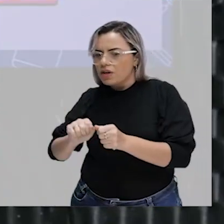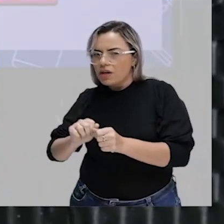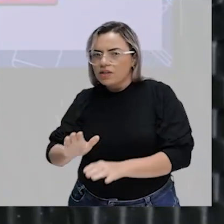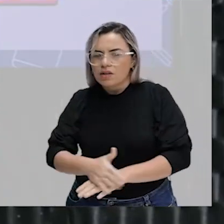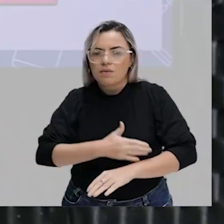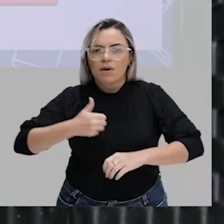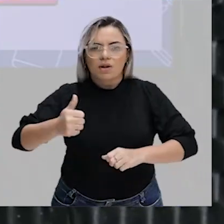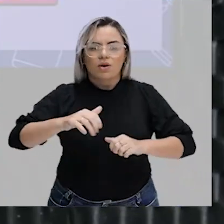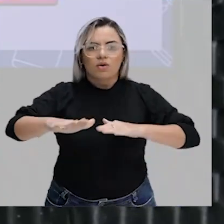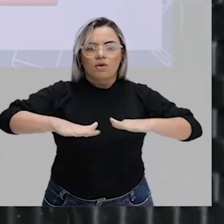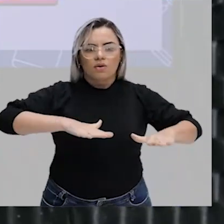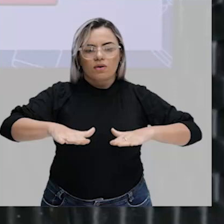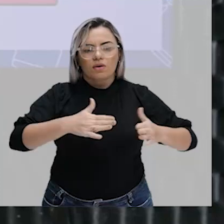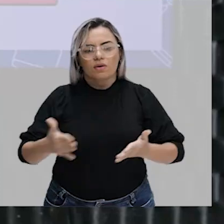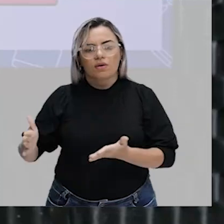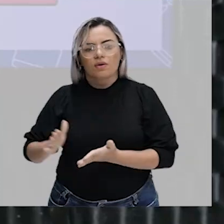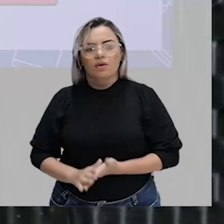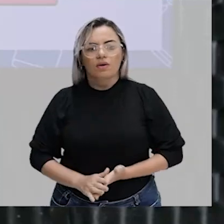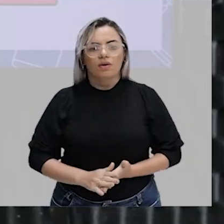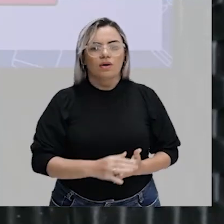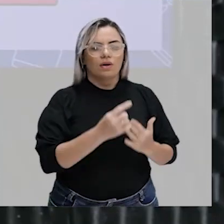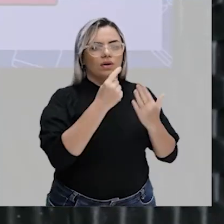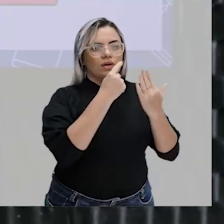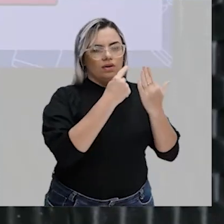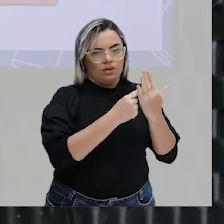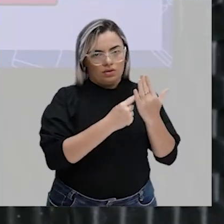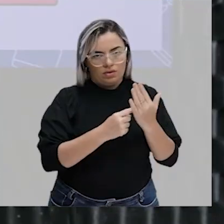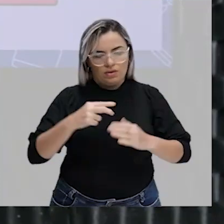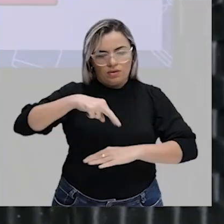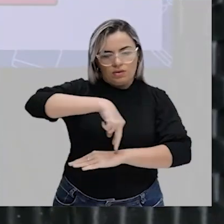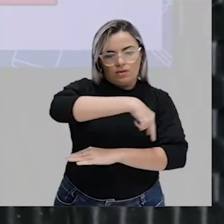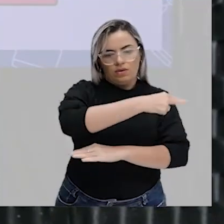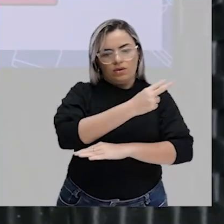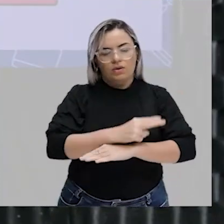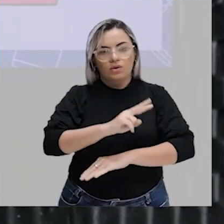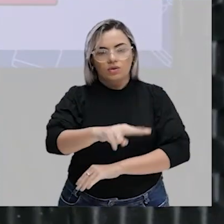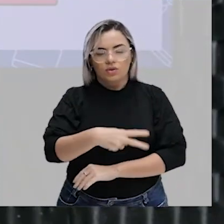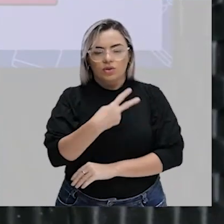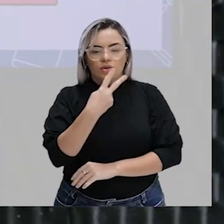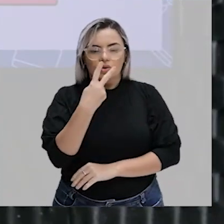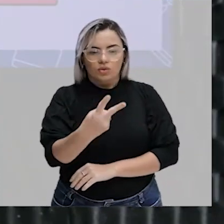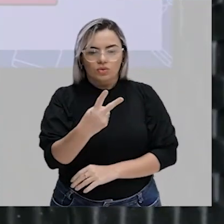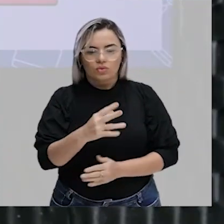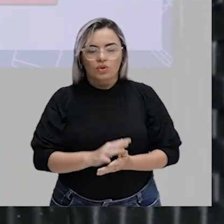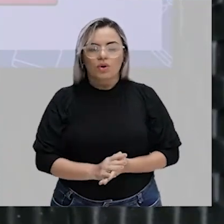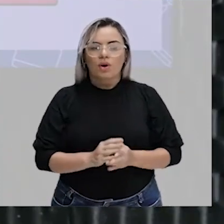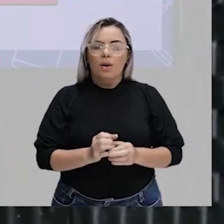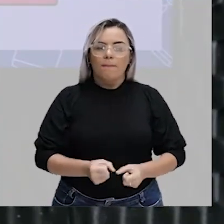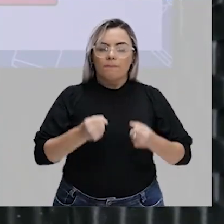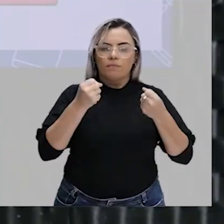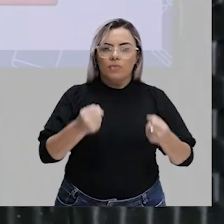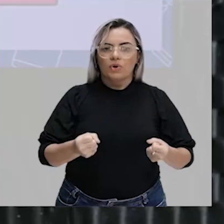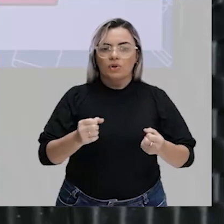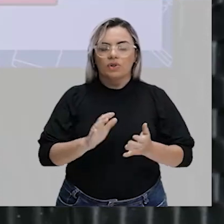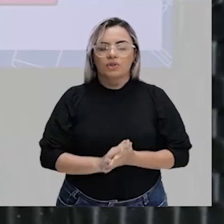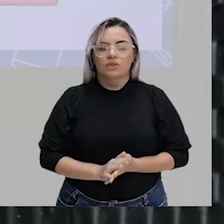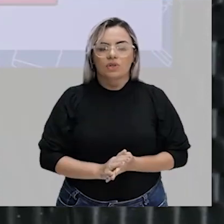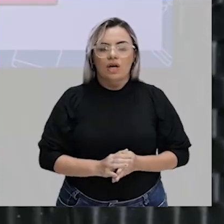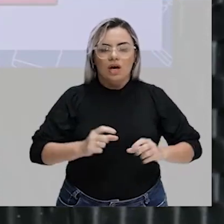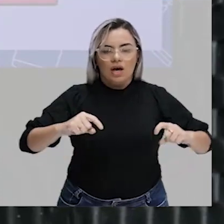da ginástica, ela classifica-se de duas formas. Pode ser a ginástica competitiva e a ginástica